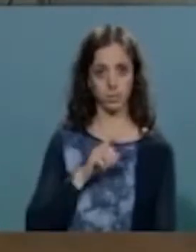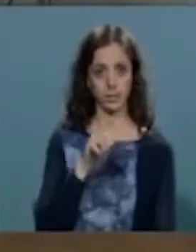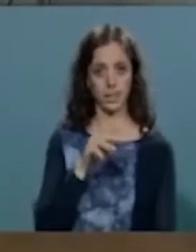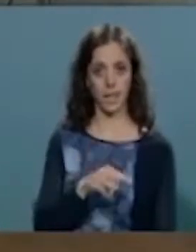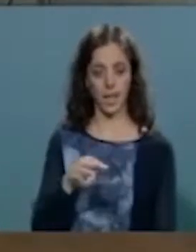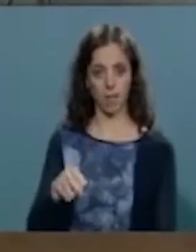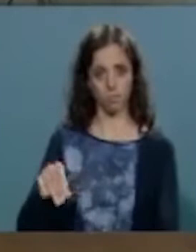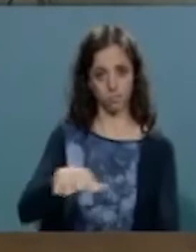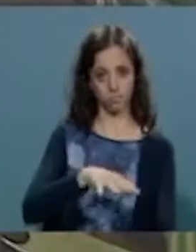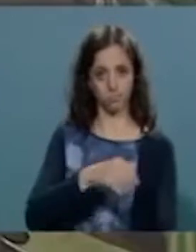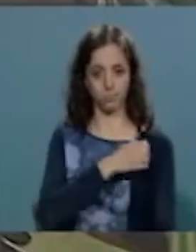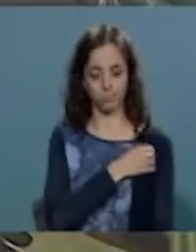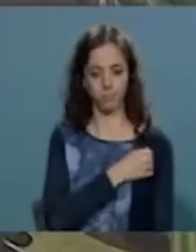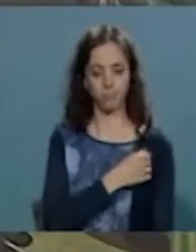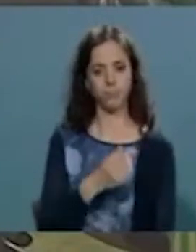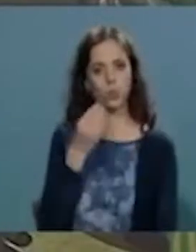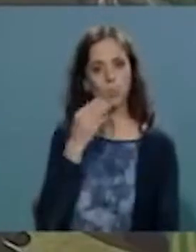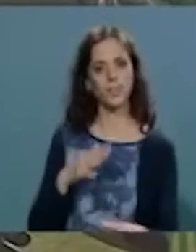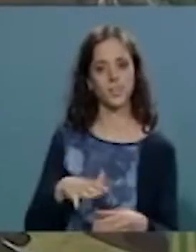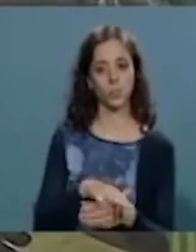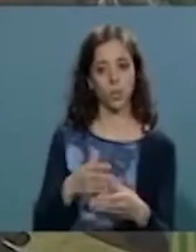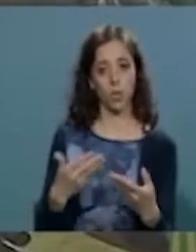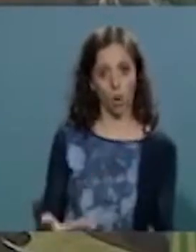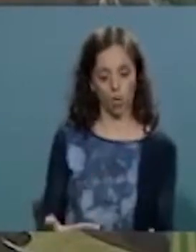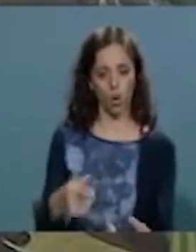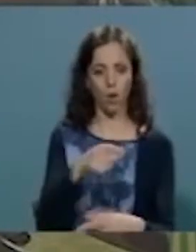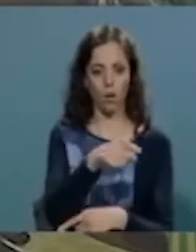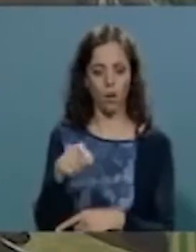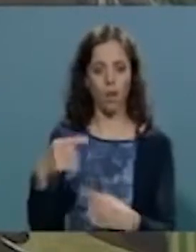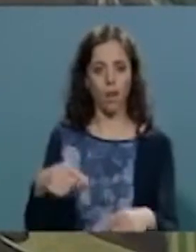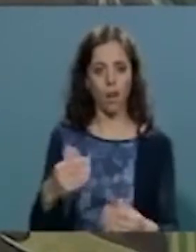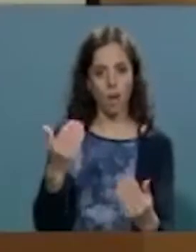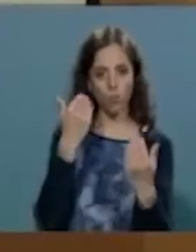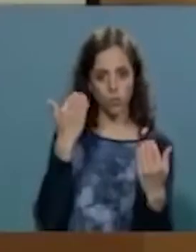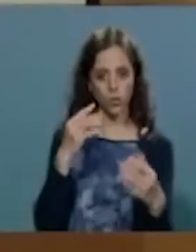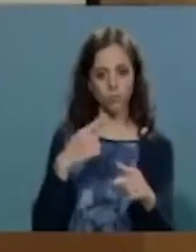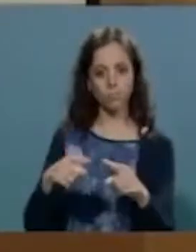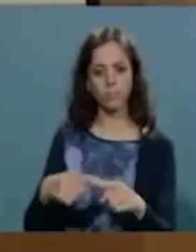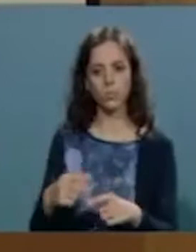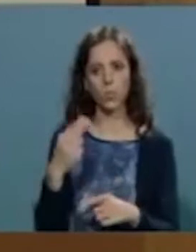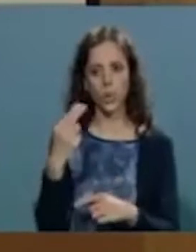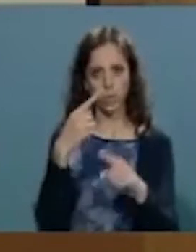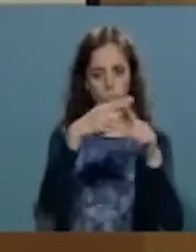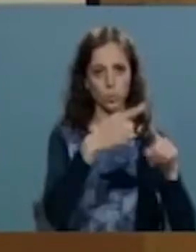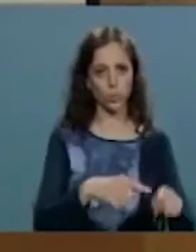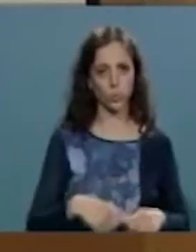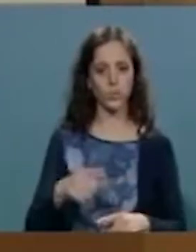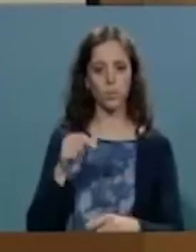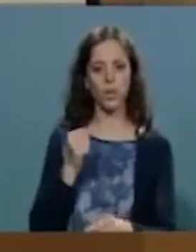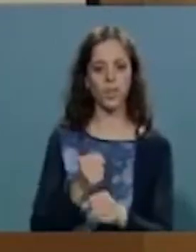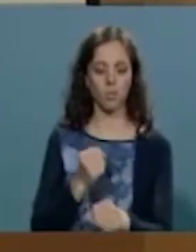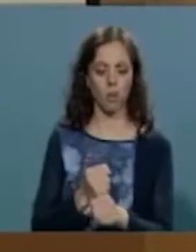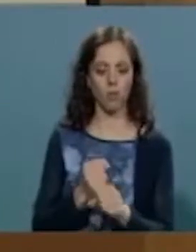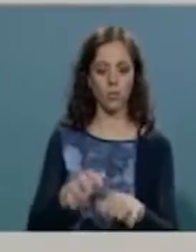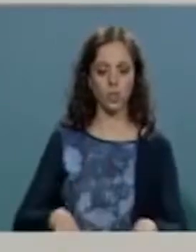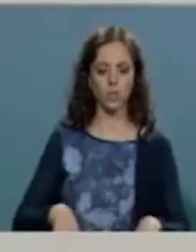zona é da Madeira é feito um ponto da situação por aqui passam informações das diferentes unidades e também do trabalho que